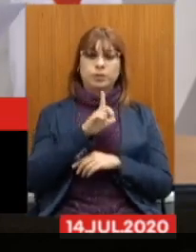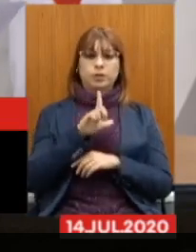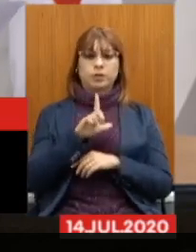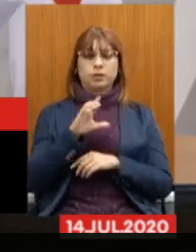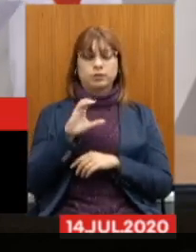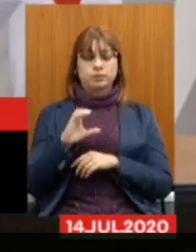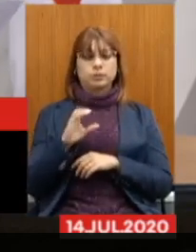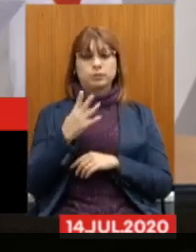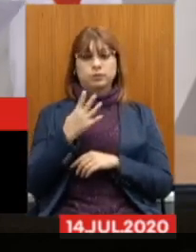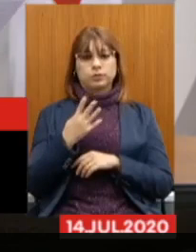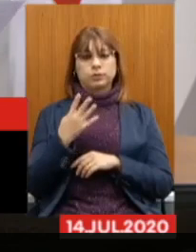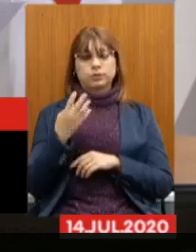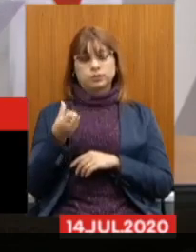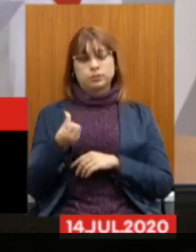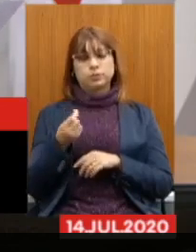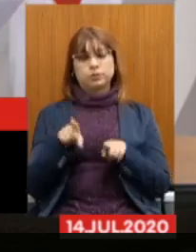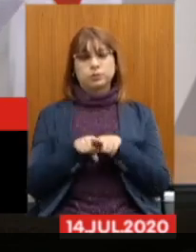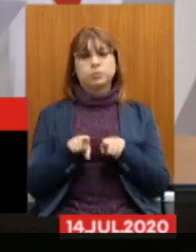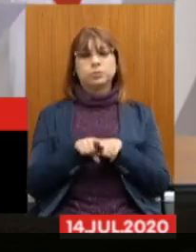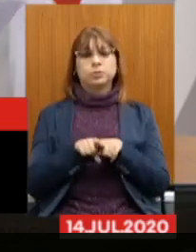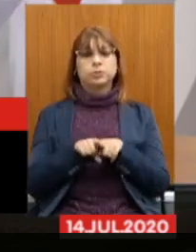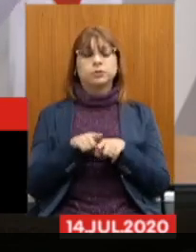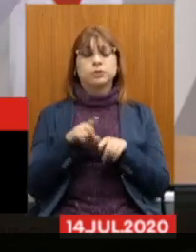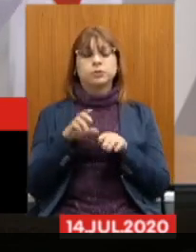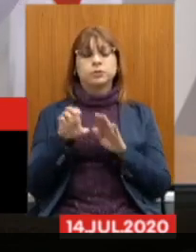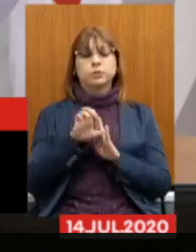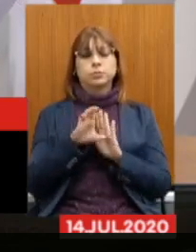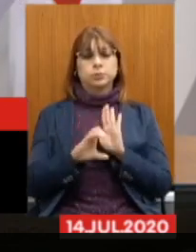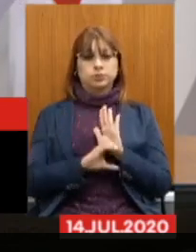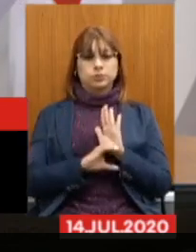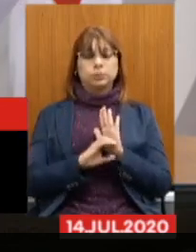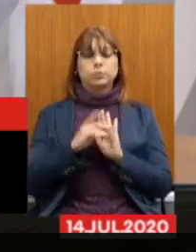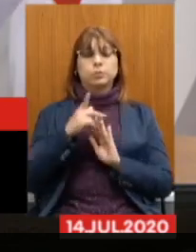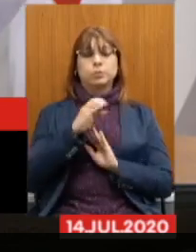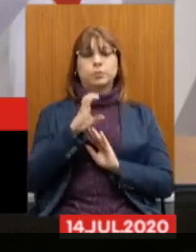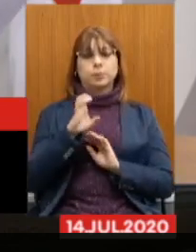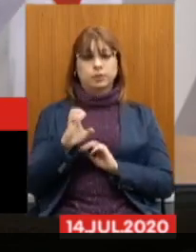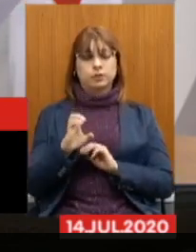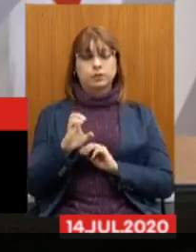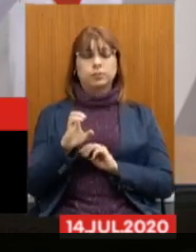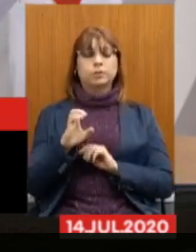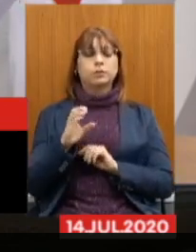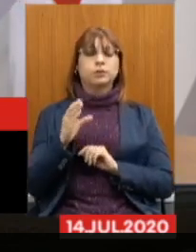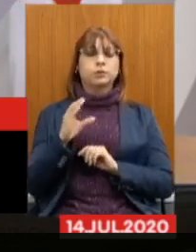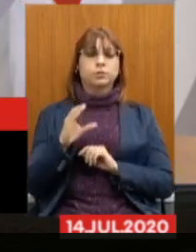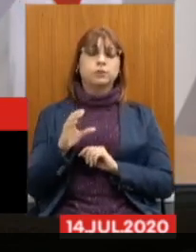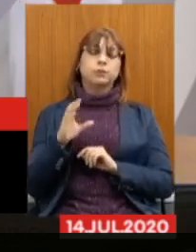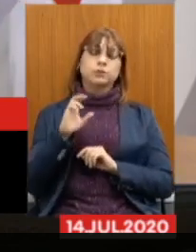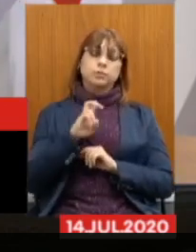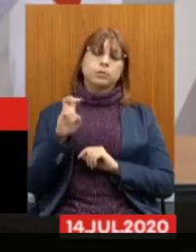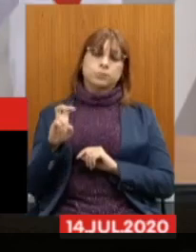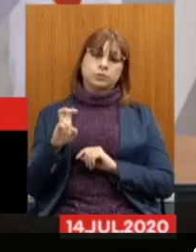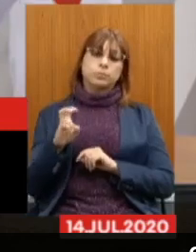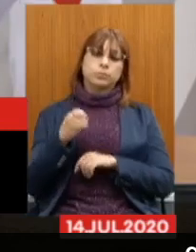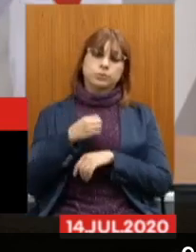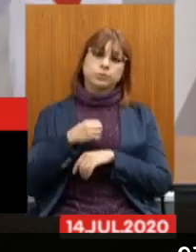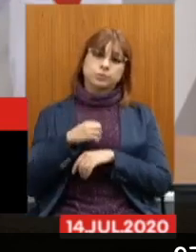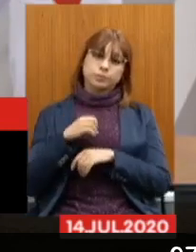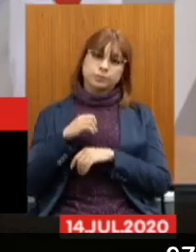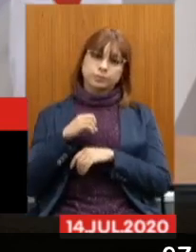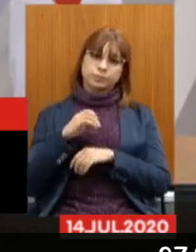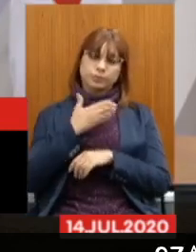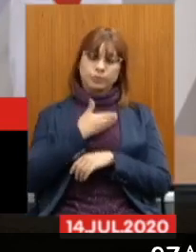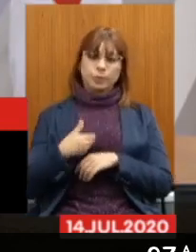e o projeto da Emenda Constitucional PEC 55, enviados pelo Governo do Estado para votação por essa